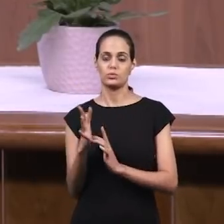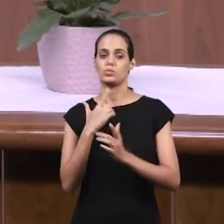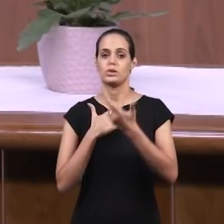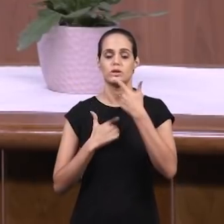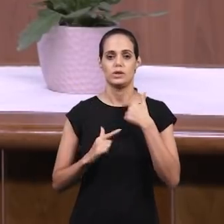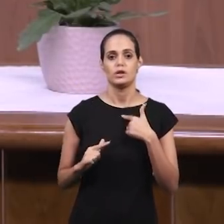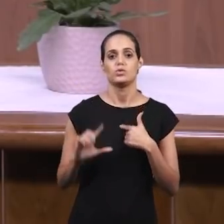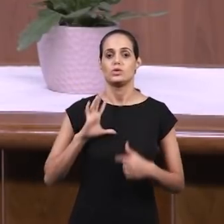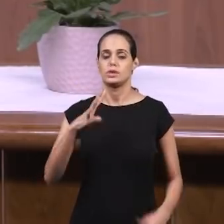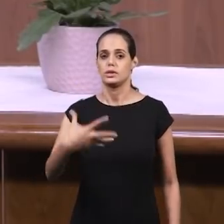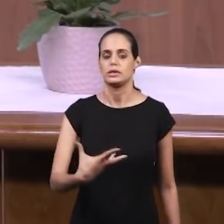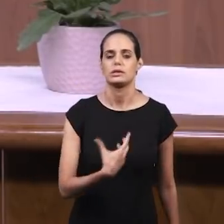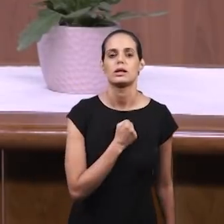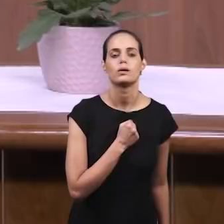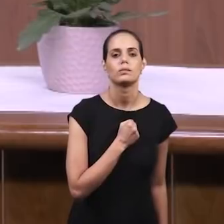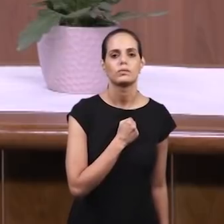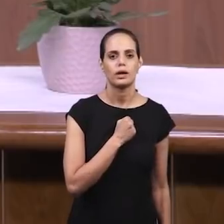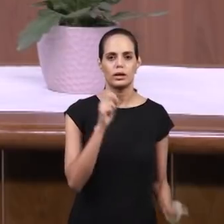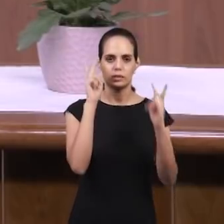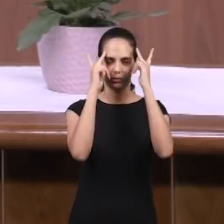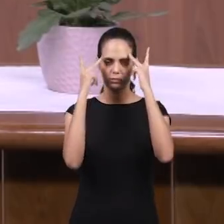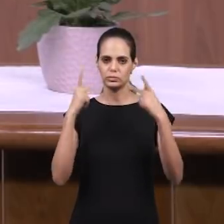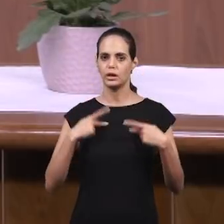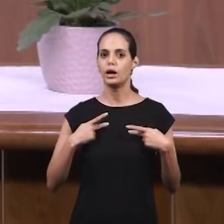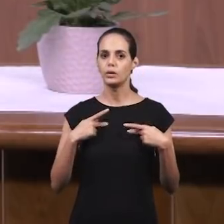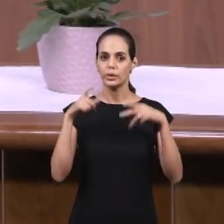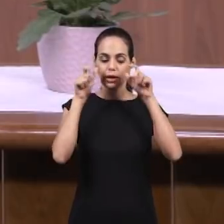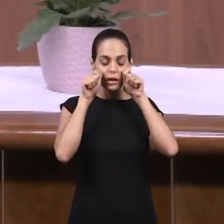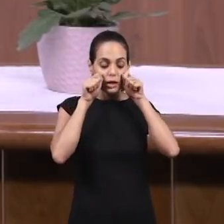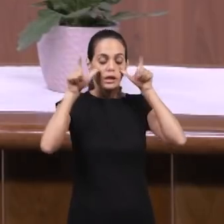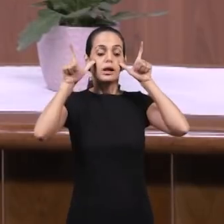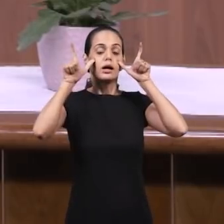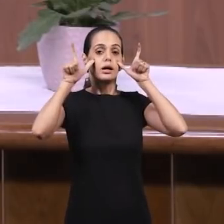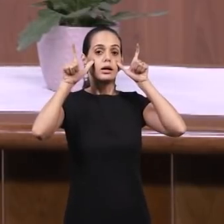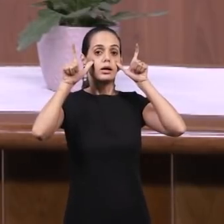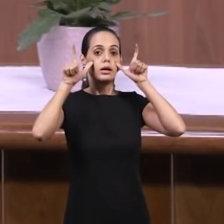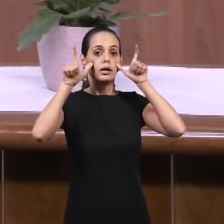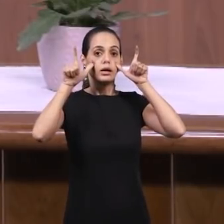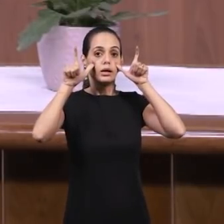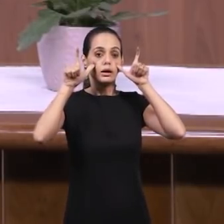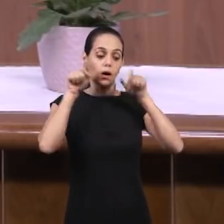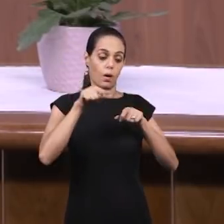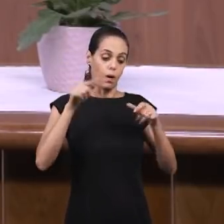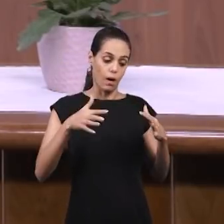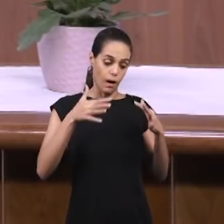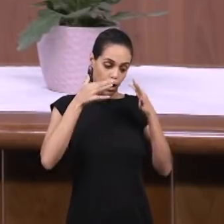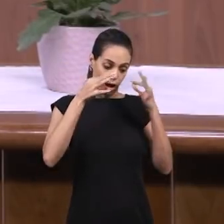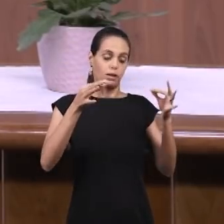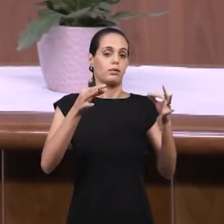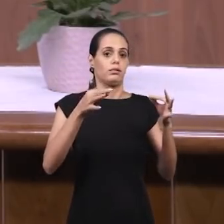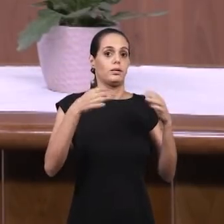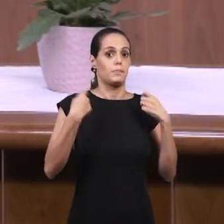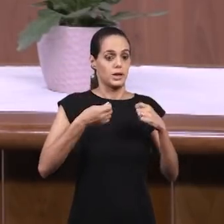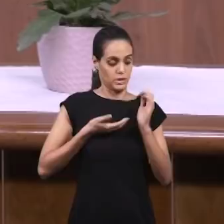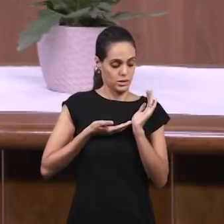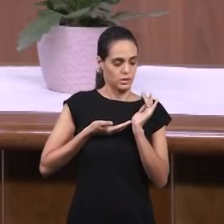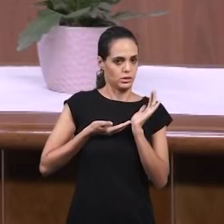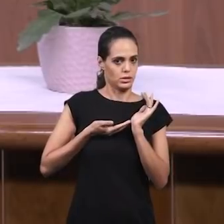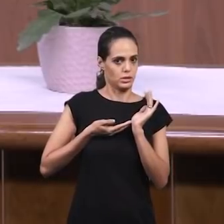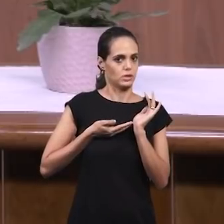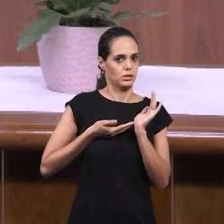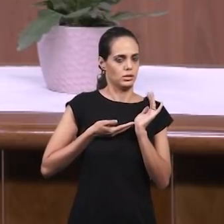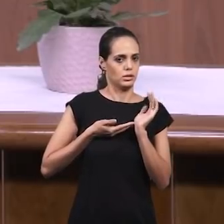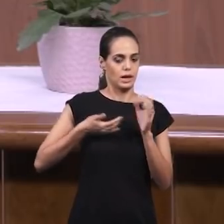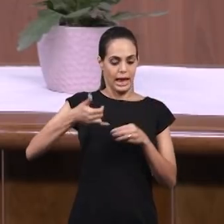desejo de salvar ao homem, ele fez um alerta. E o alerta é, olha, vocês precisam de azeite na candeia, vocês